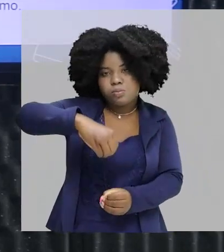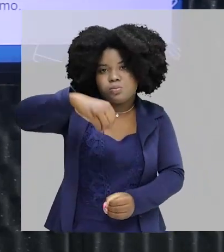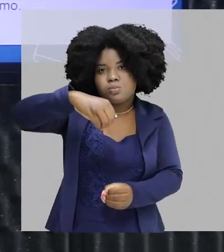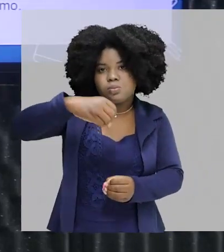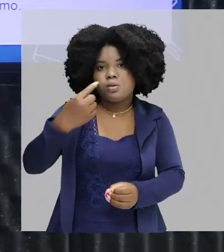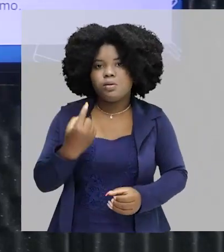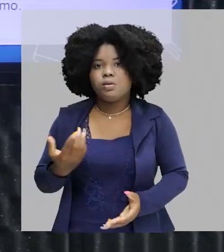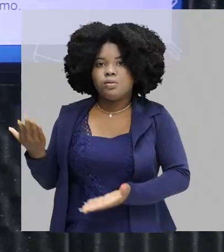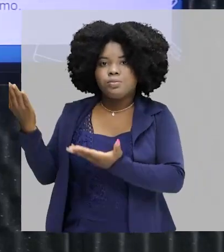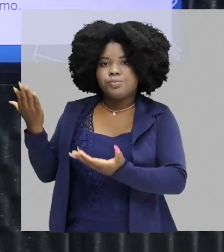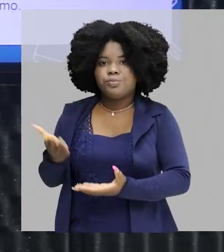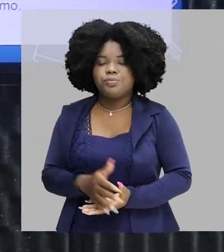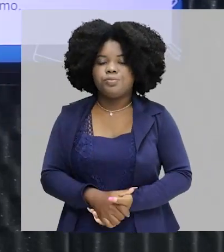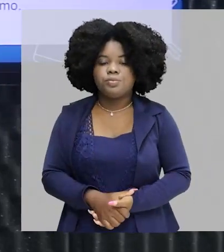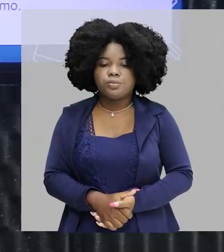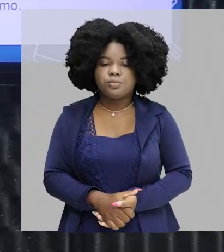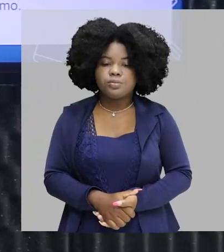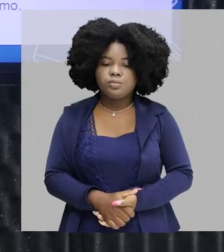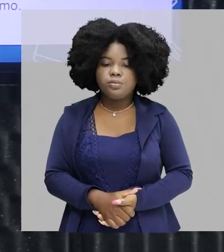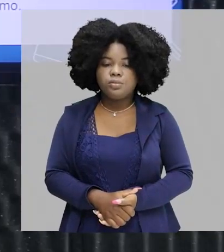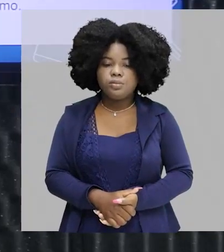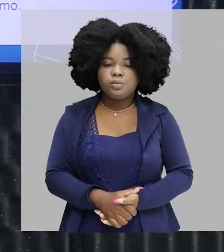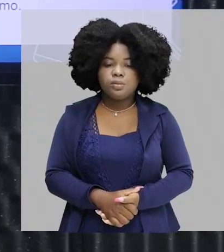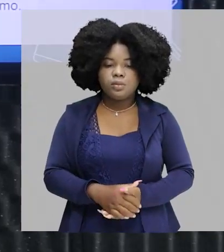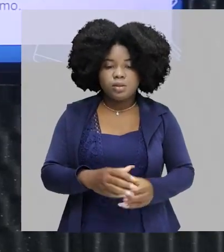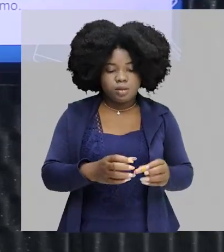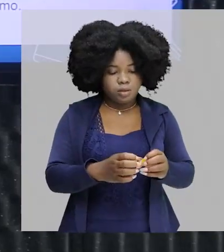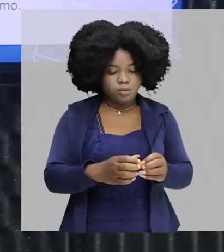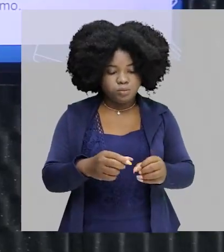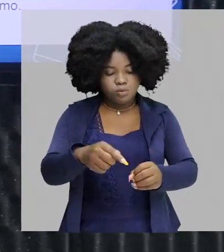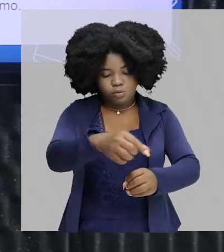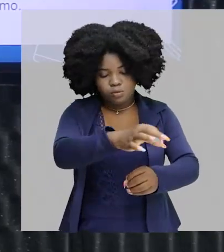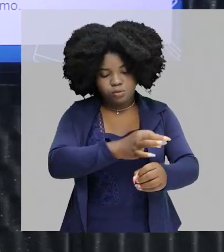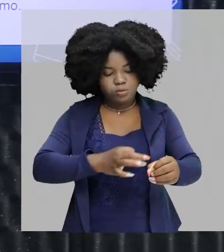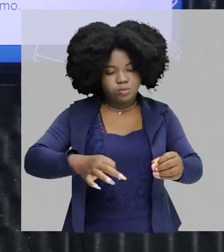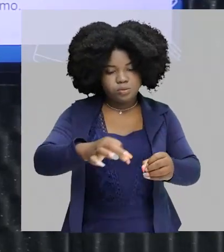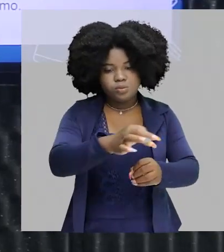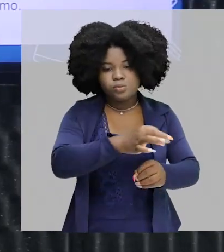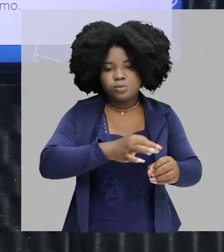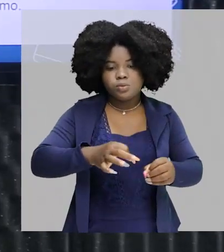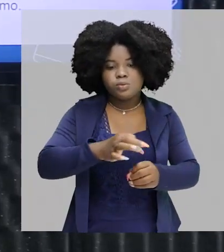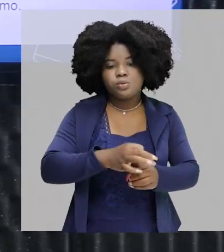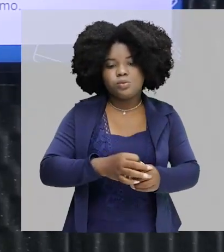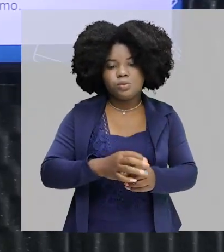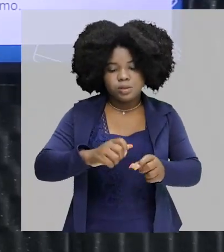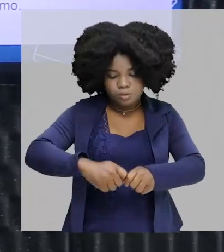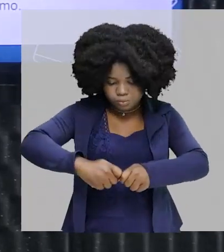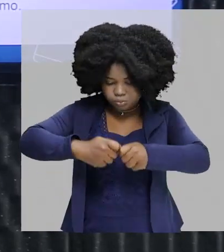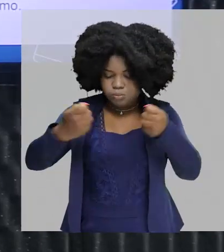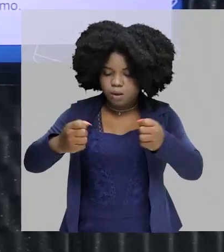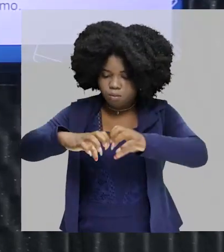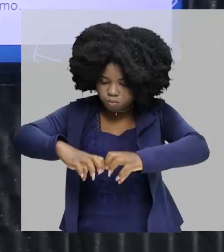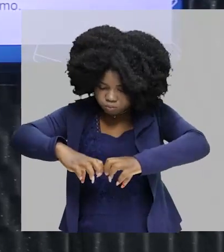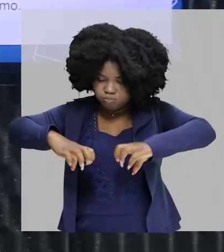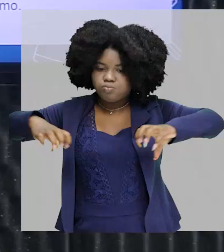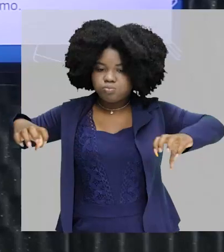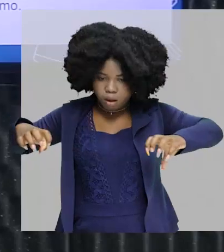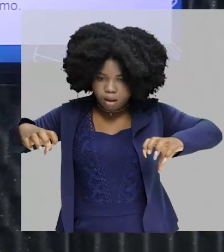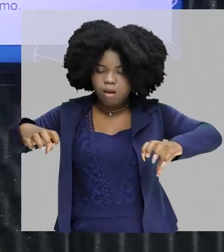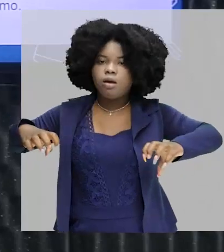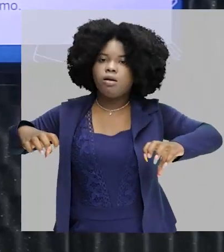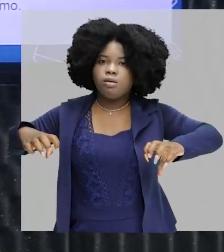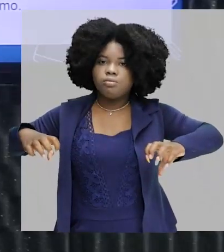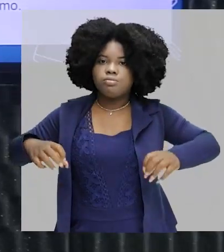temos um átomo, um núcleo grande, ele vai sofrer uma quebra, uma fissão, certo? Vai se dividir